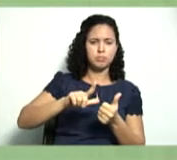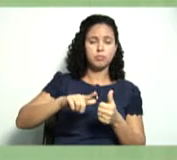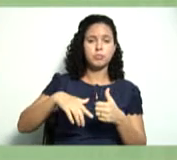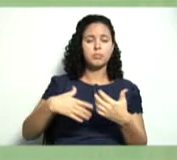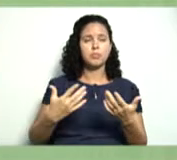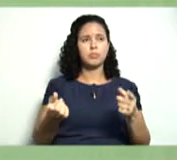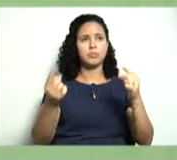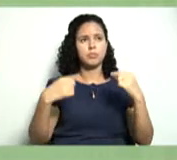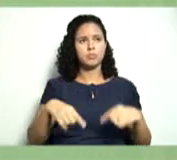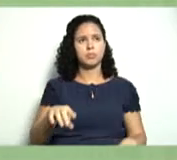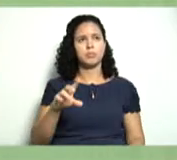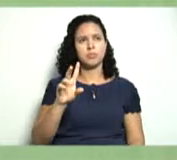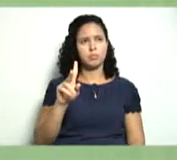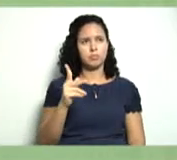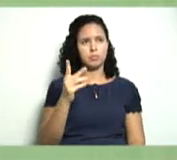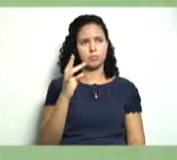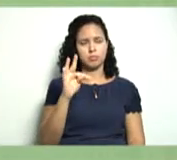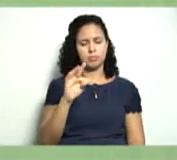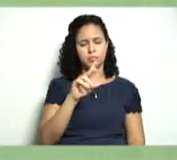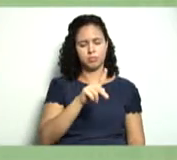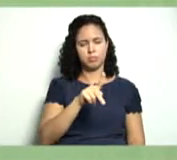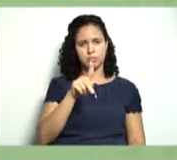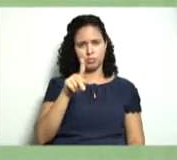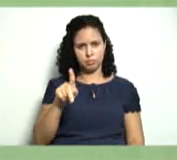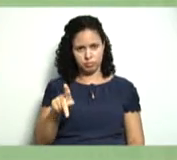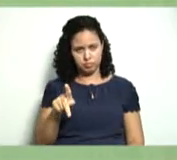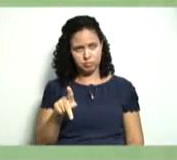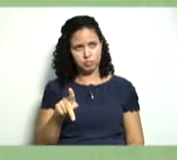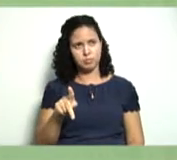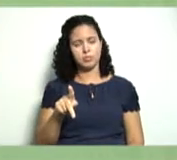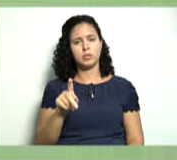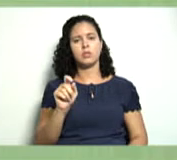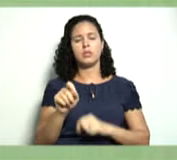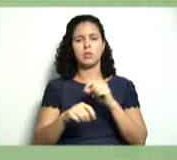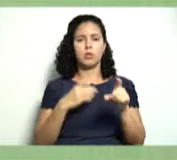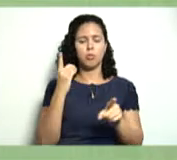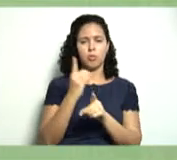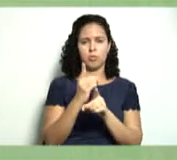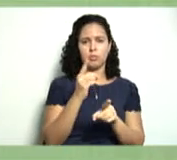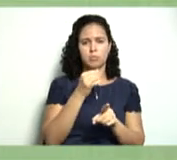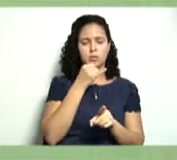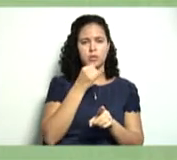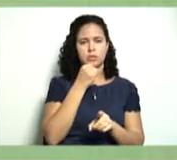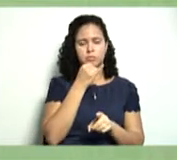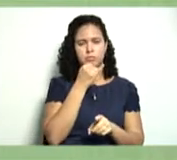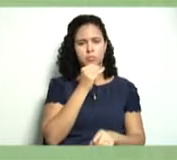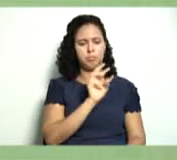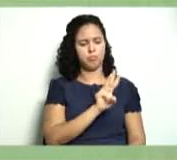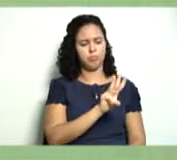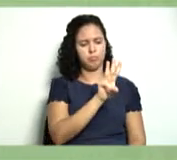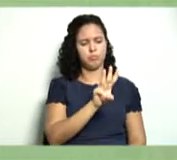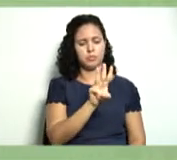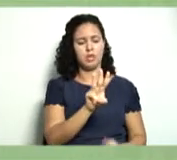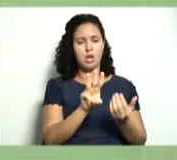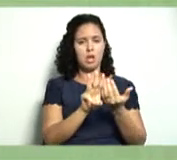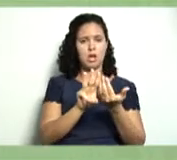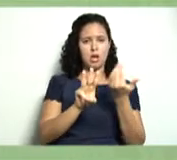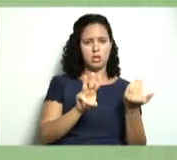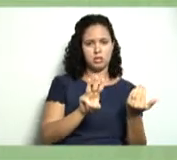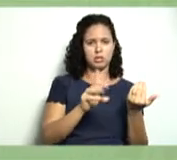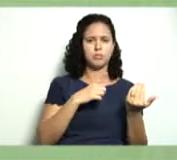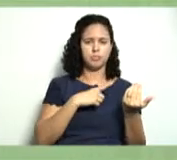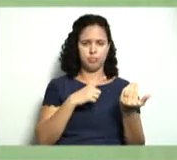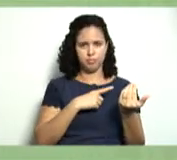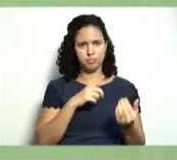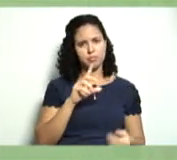http vocês encontram em no início do site não é isso é o protocolo utilizado para controlar e como é